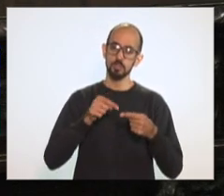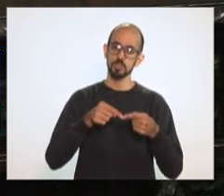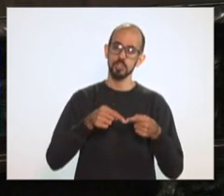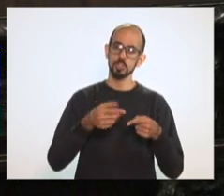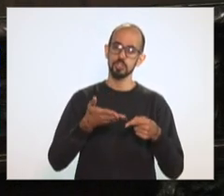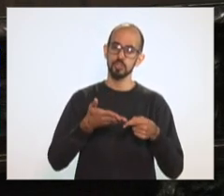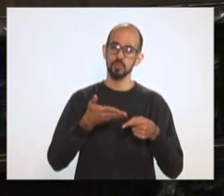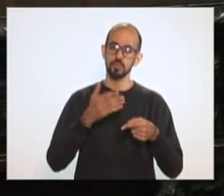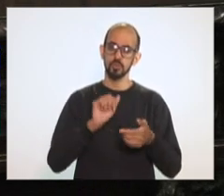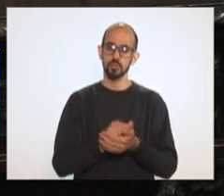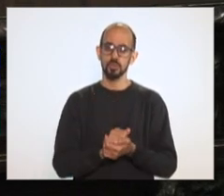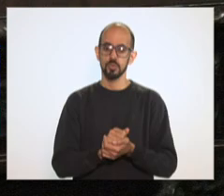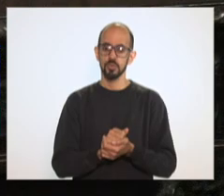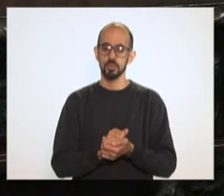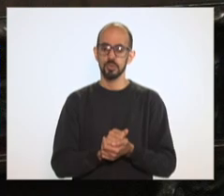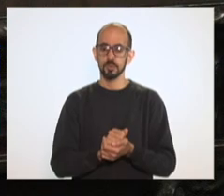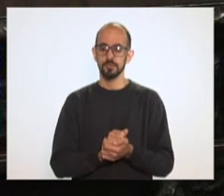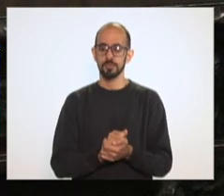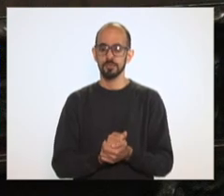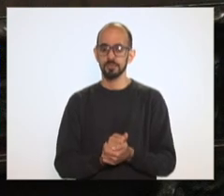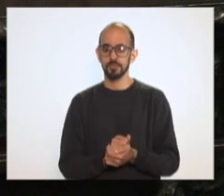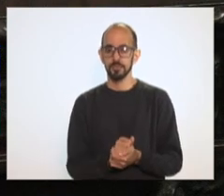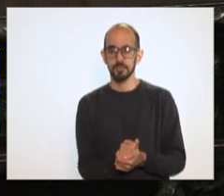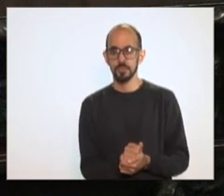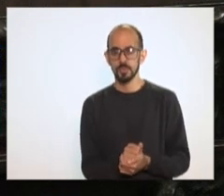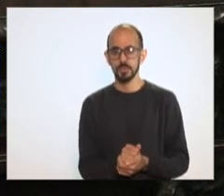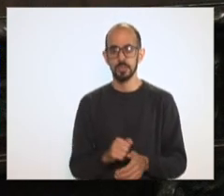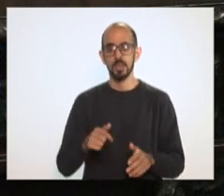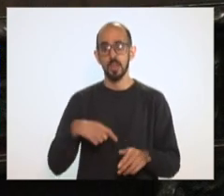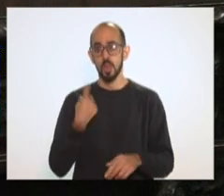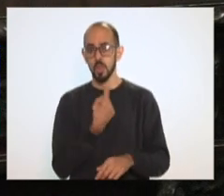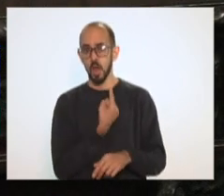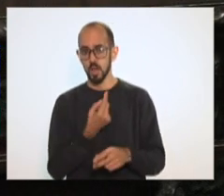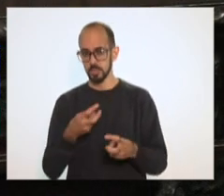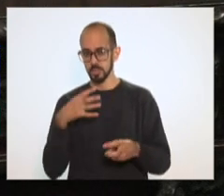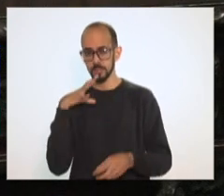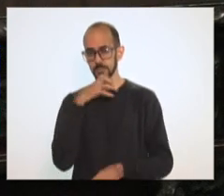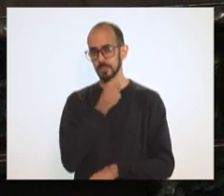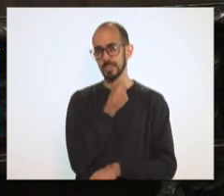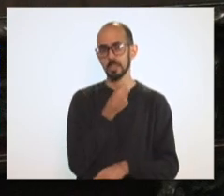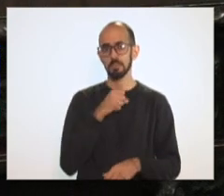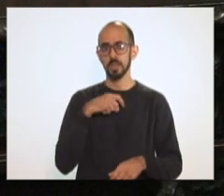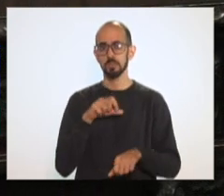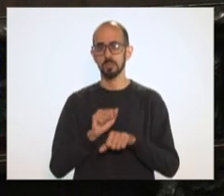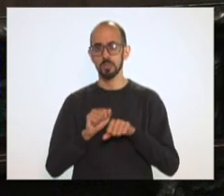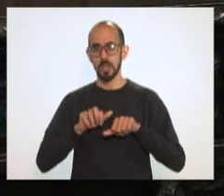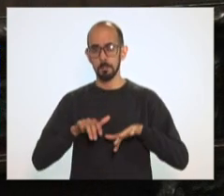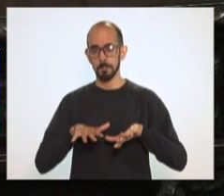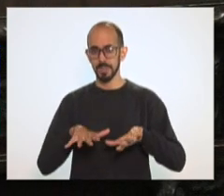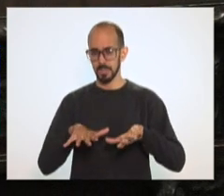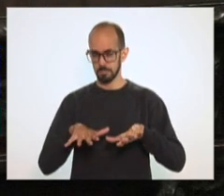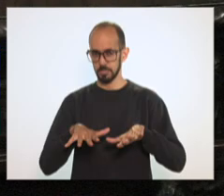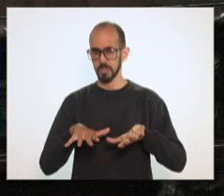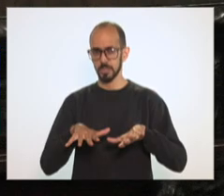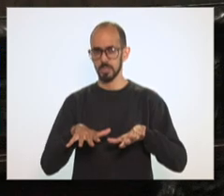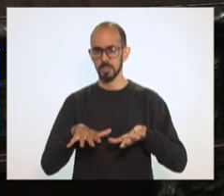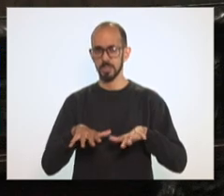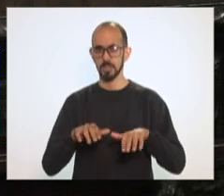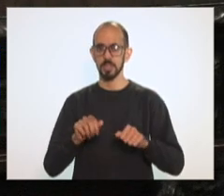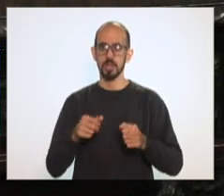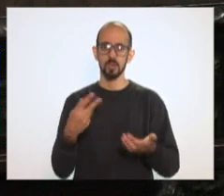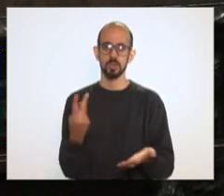momento de crise é um momento de oportunidade e que nós estamos vendo que a pandemia que está mudando muito